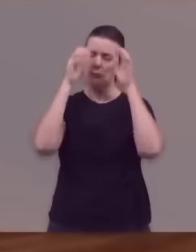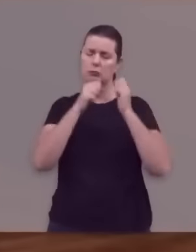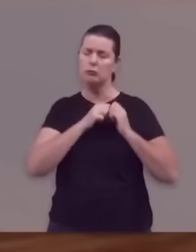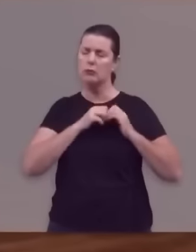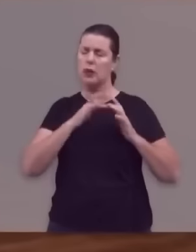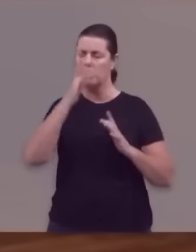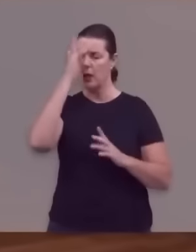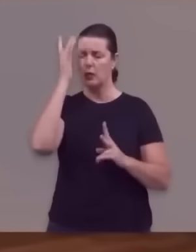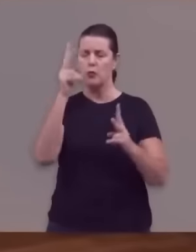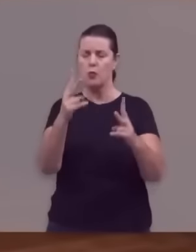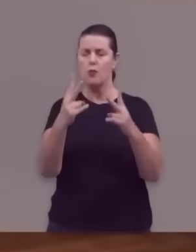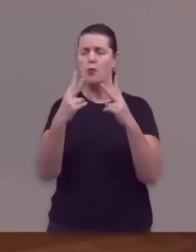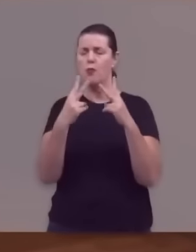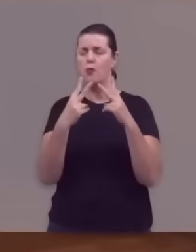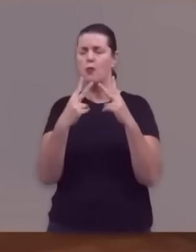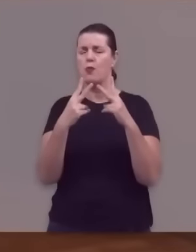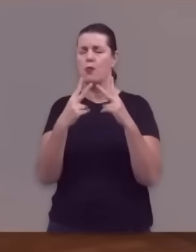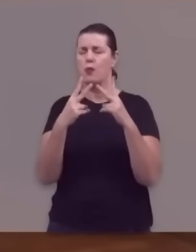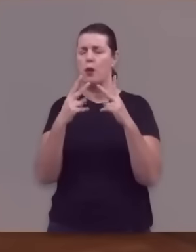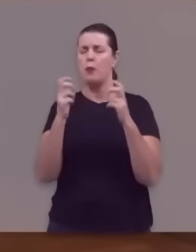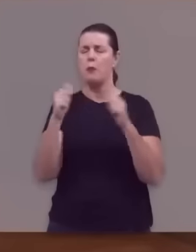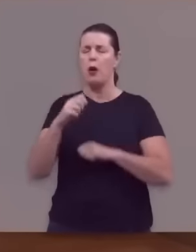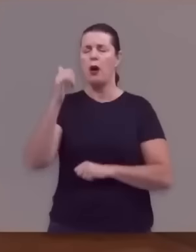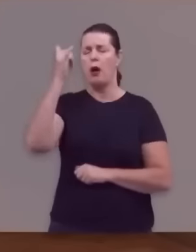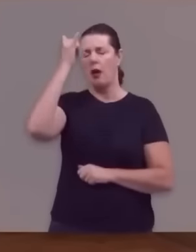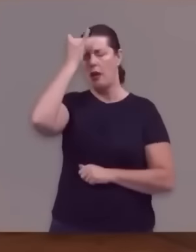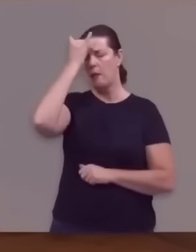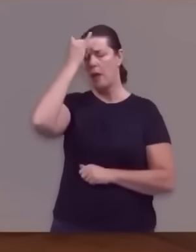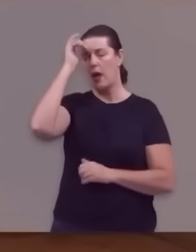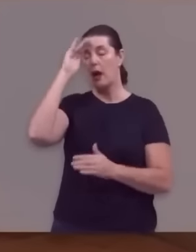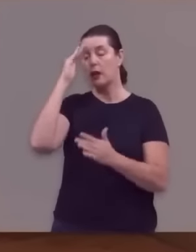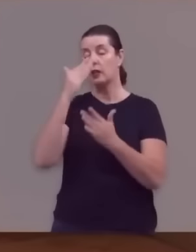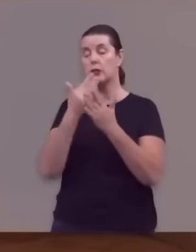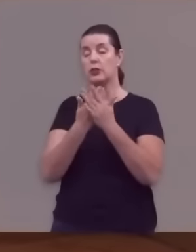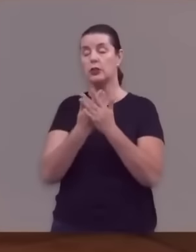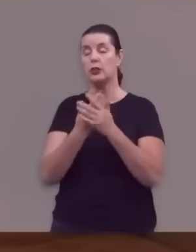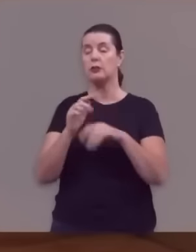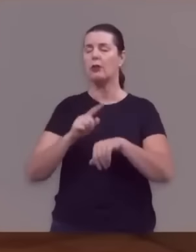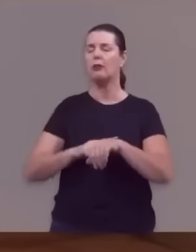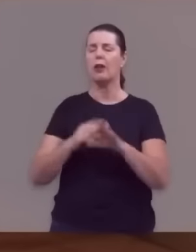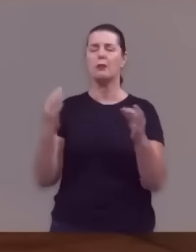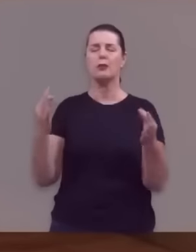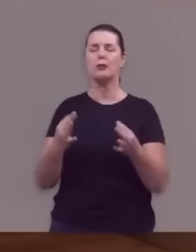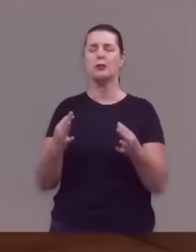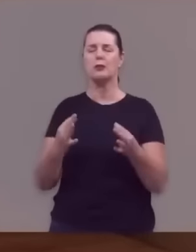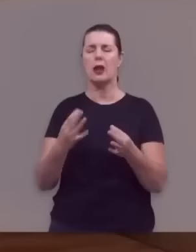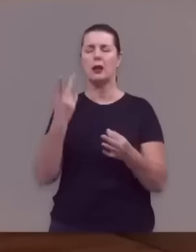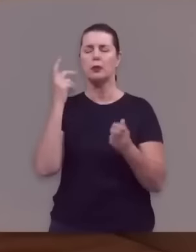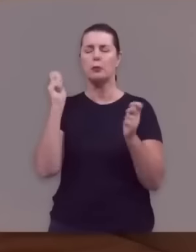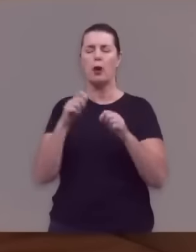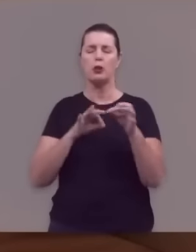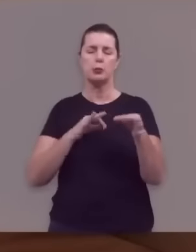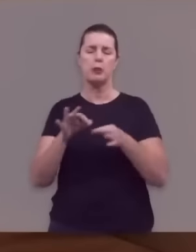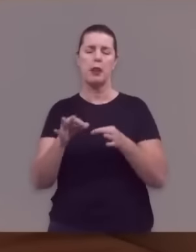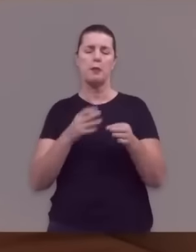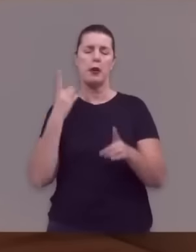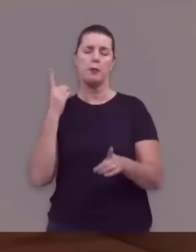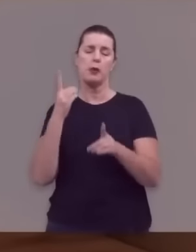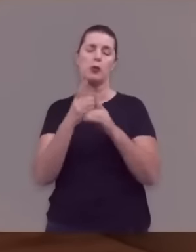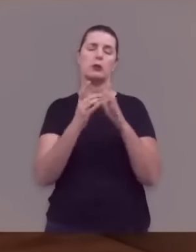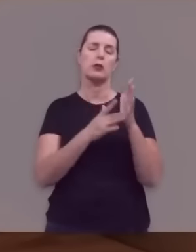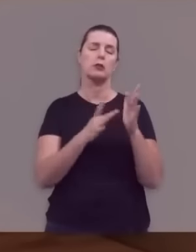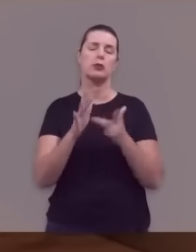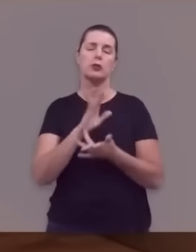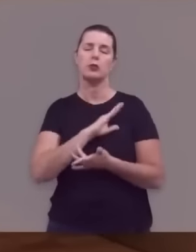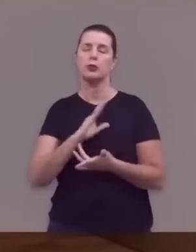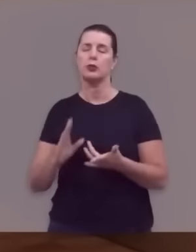agora para que se arrependam e creiam emquanto é tempo para que estejam preparados para encontrar o senhor assim